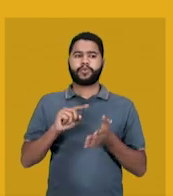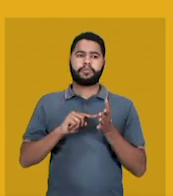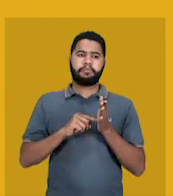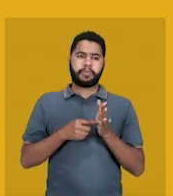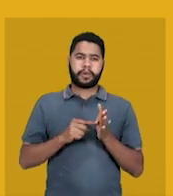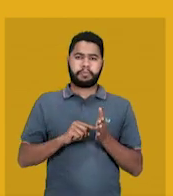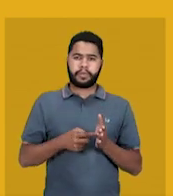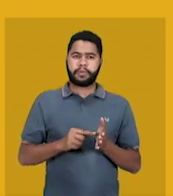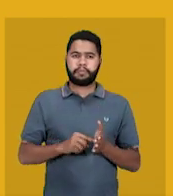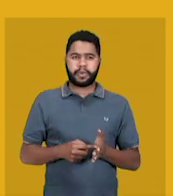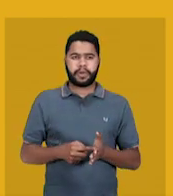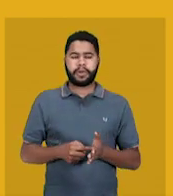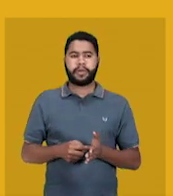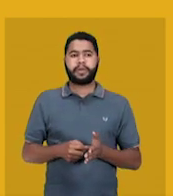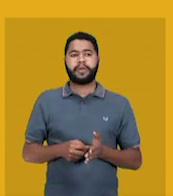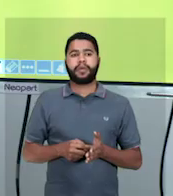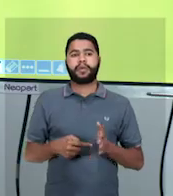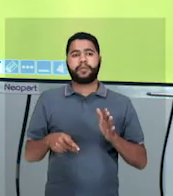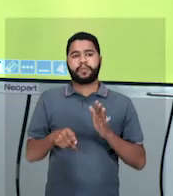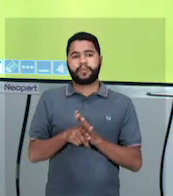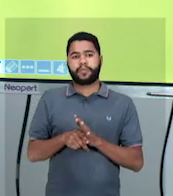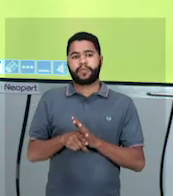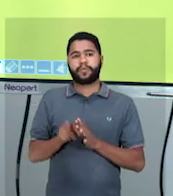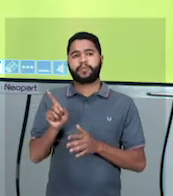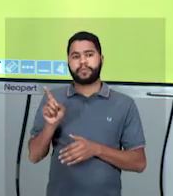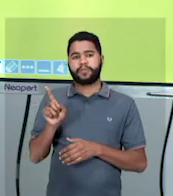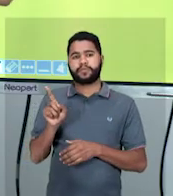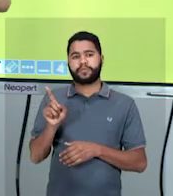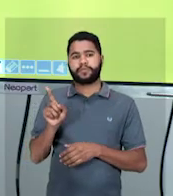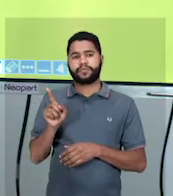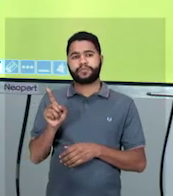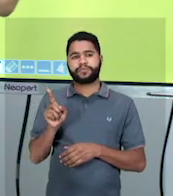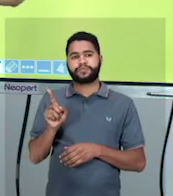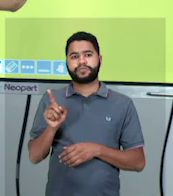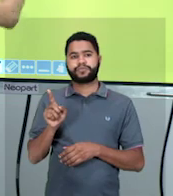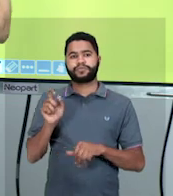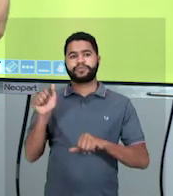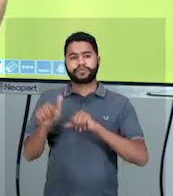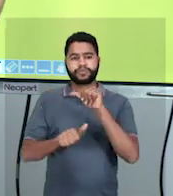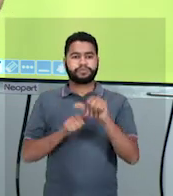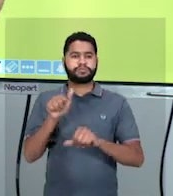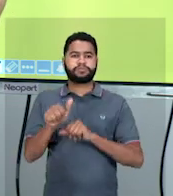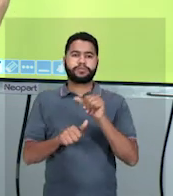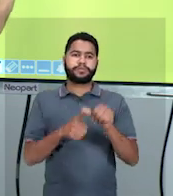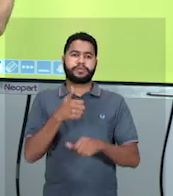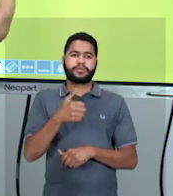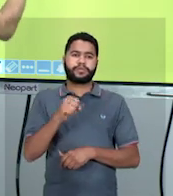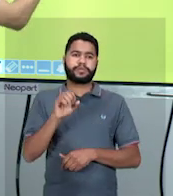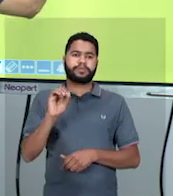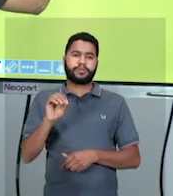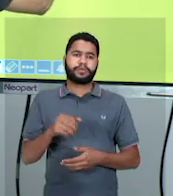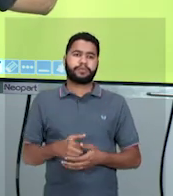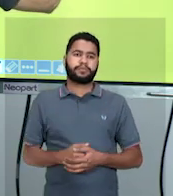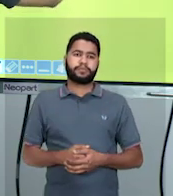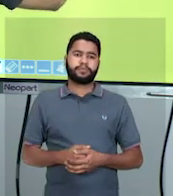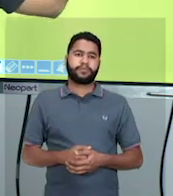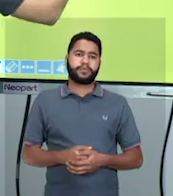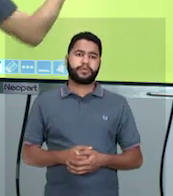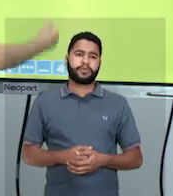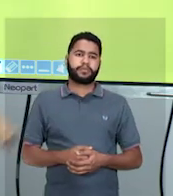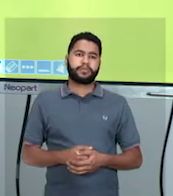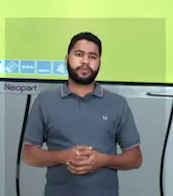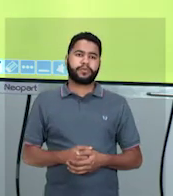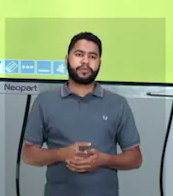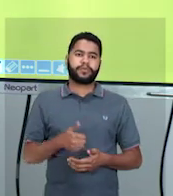multiplicar essa minha fração que eu botei aqui tirando o pin né Por 180 tão que basta